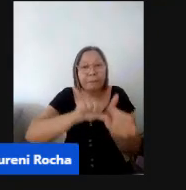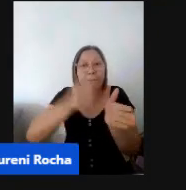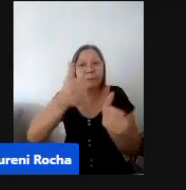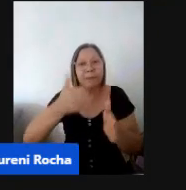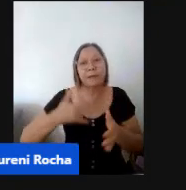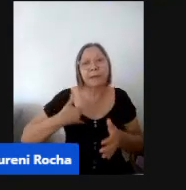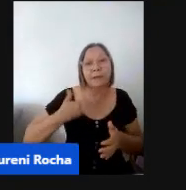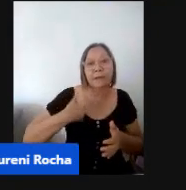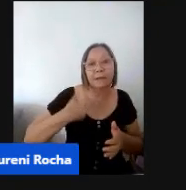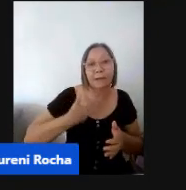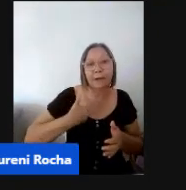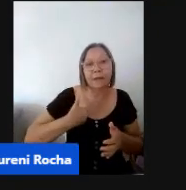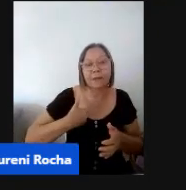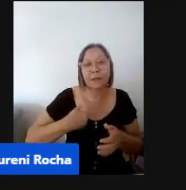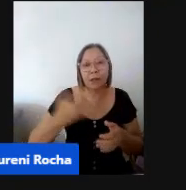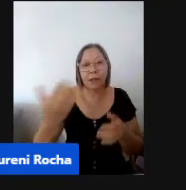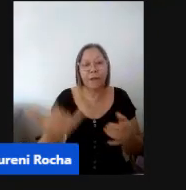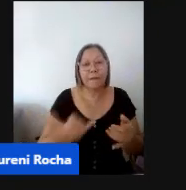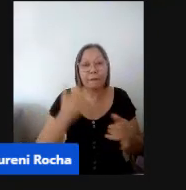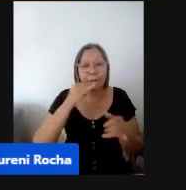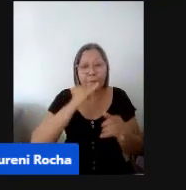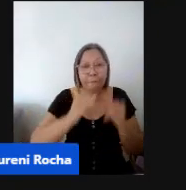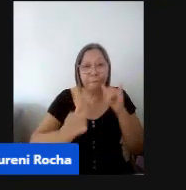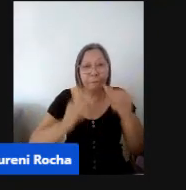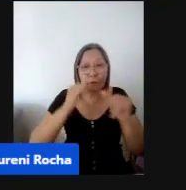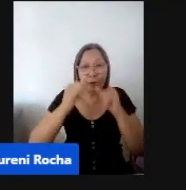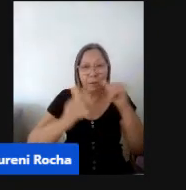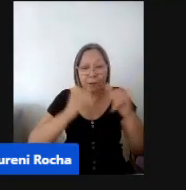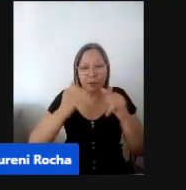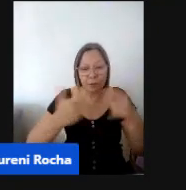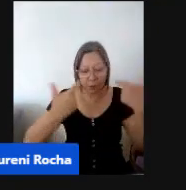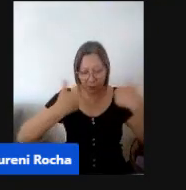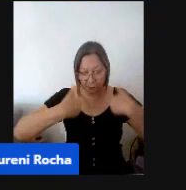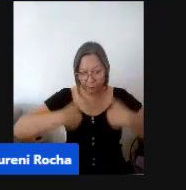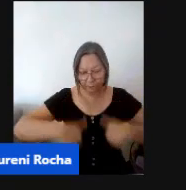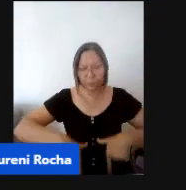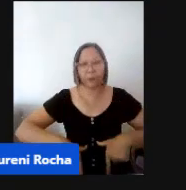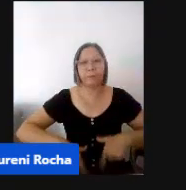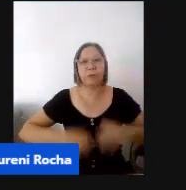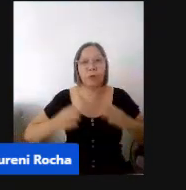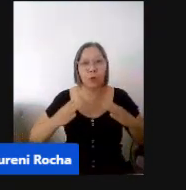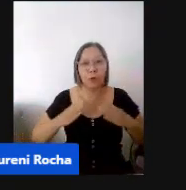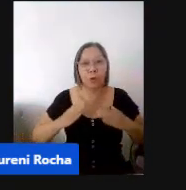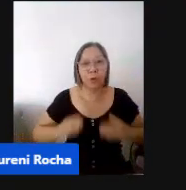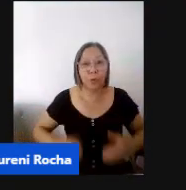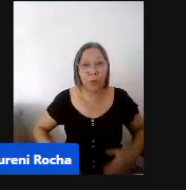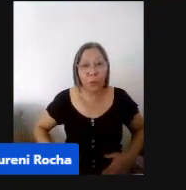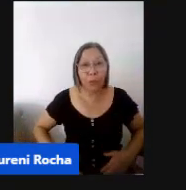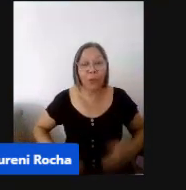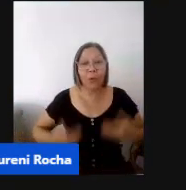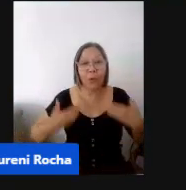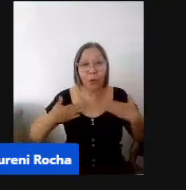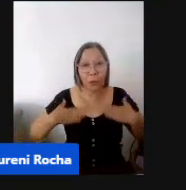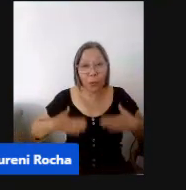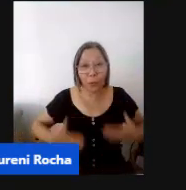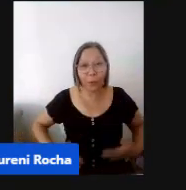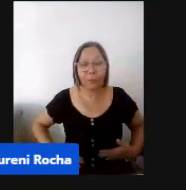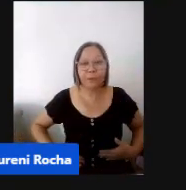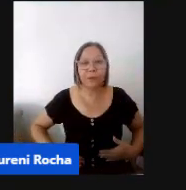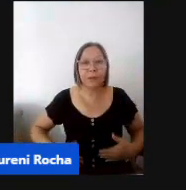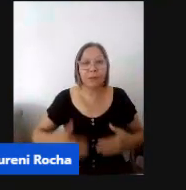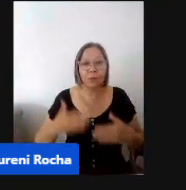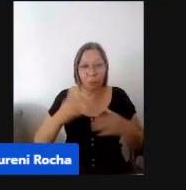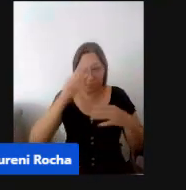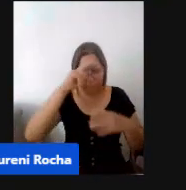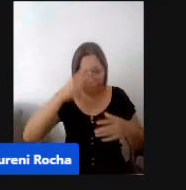seu próprio corpo, para que ela aprenda, inclusive, que o corpo é dela e não deve ser tocado. Então, eu estou assim, fazendo um link com as